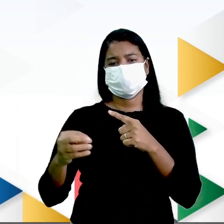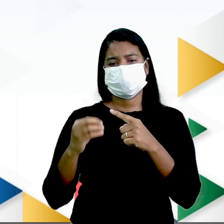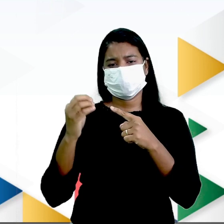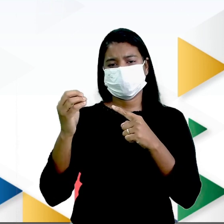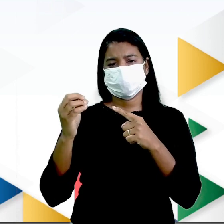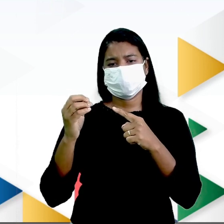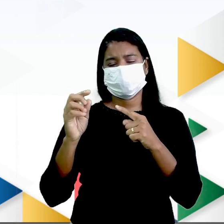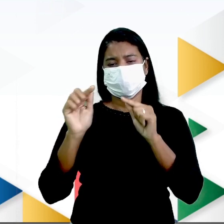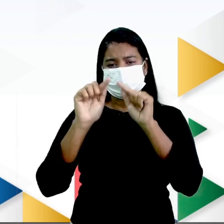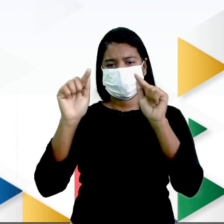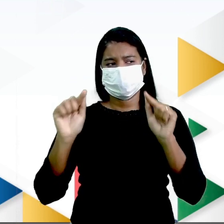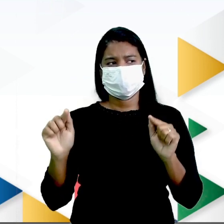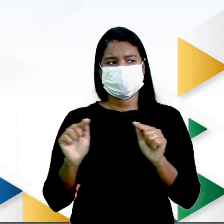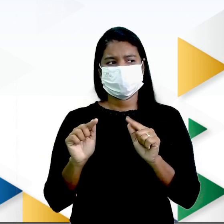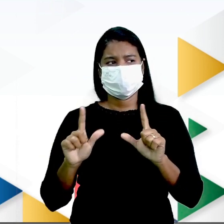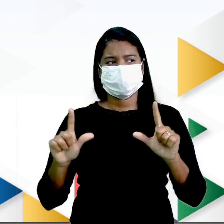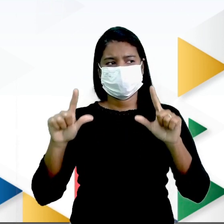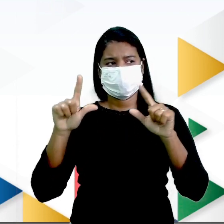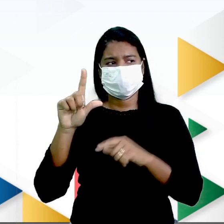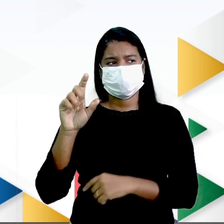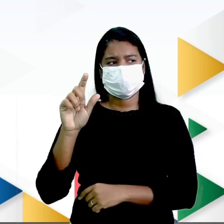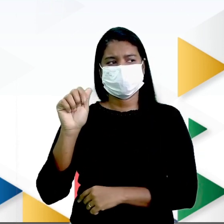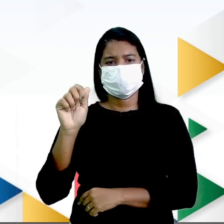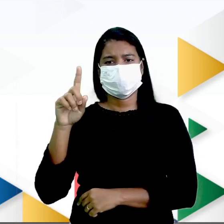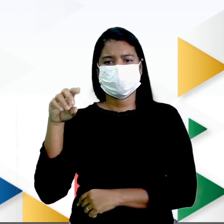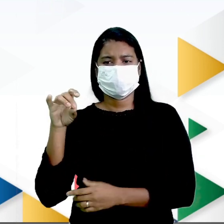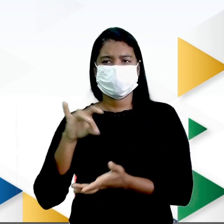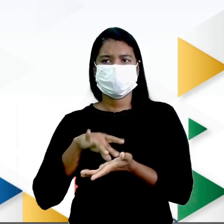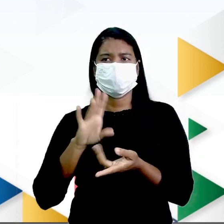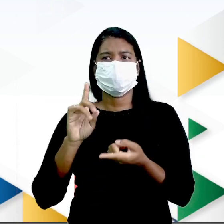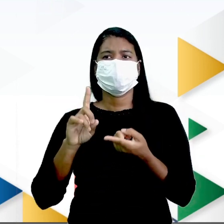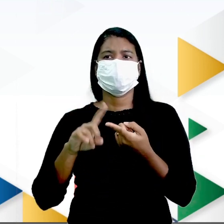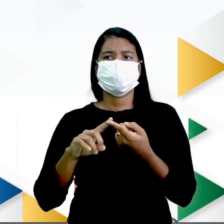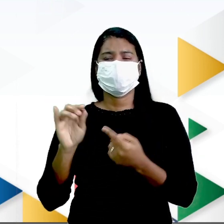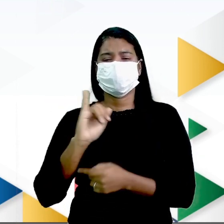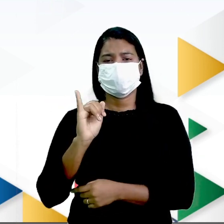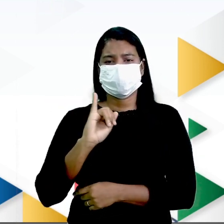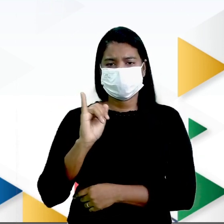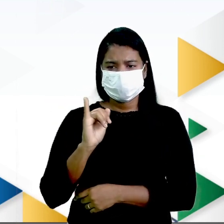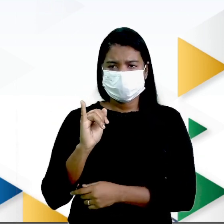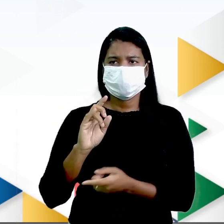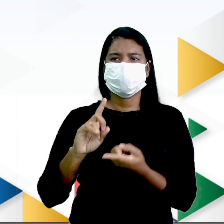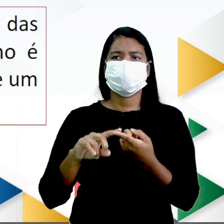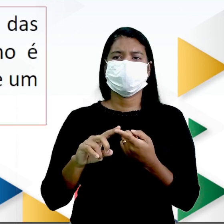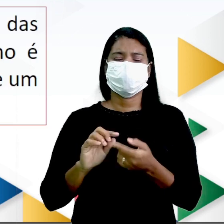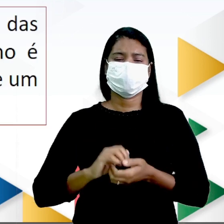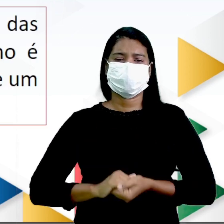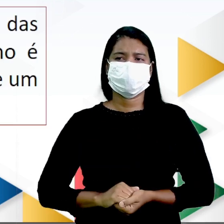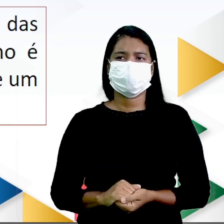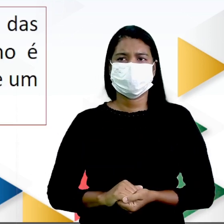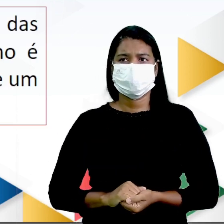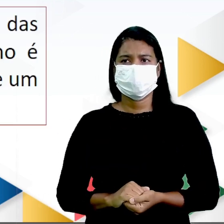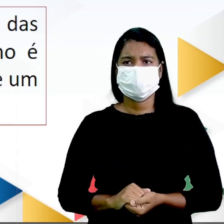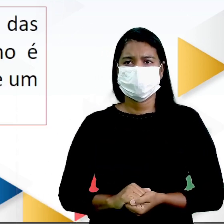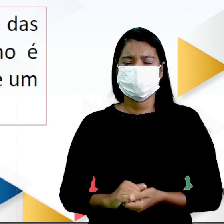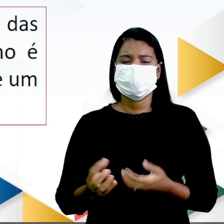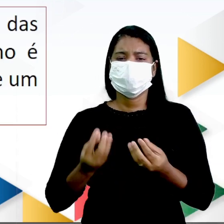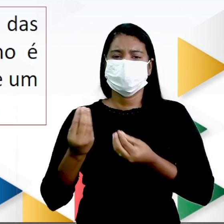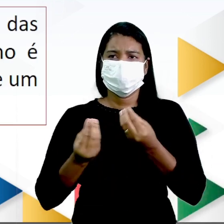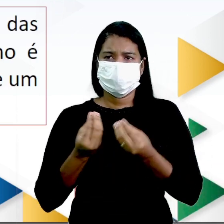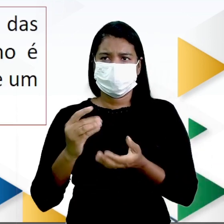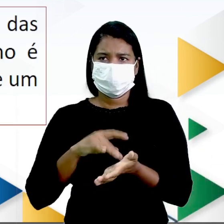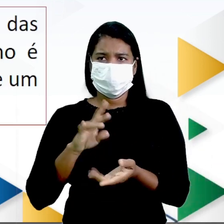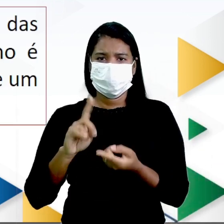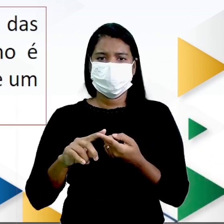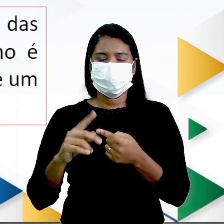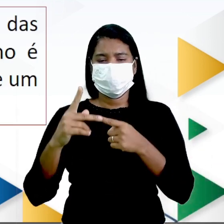lados congruentes, assim como todos os seus ângulos internos também congruentes, tá bom? Como cada vértice de